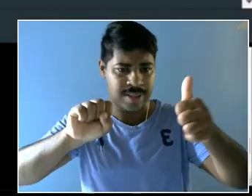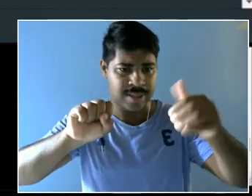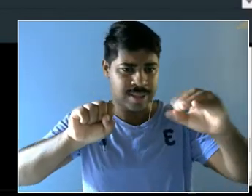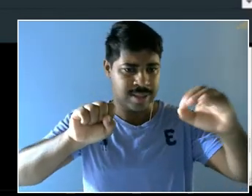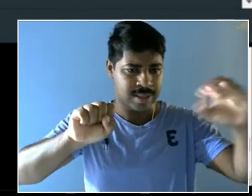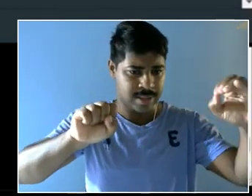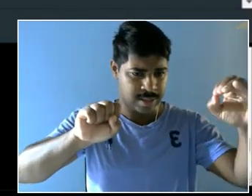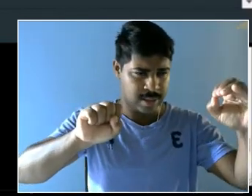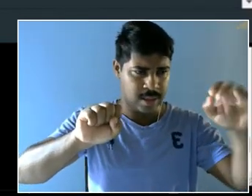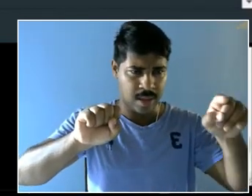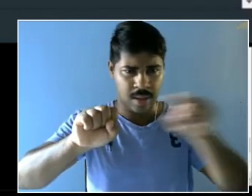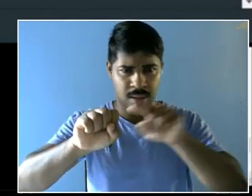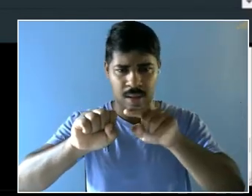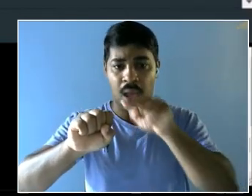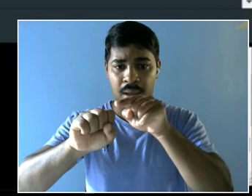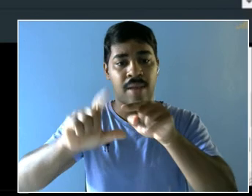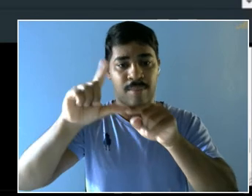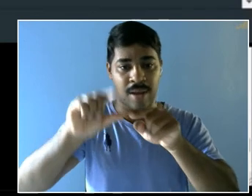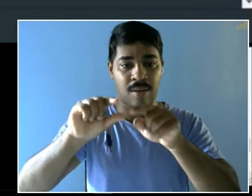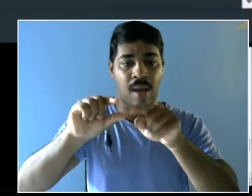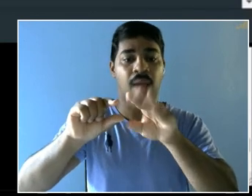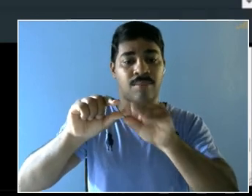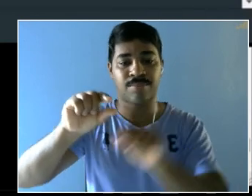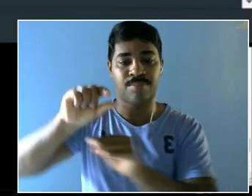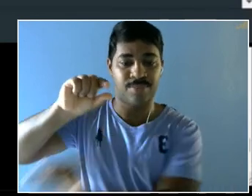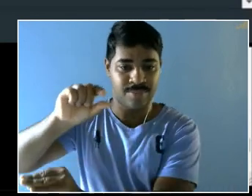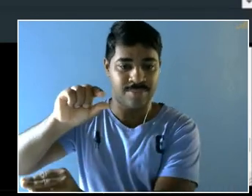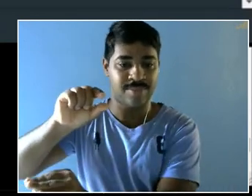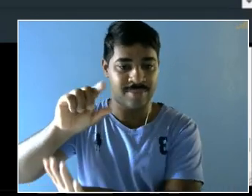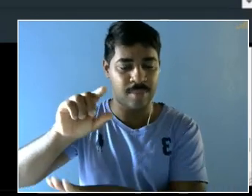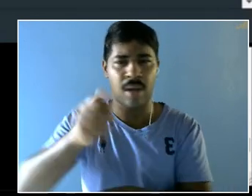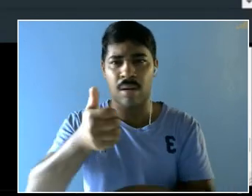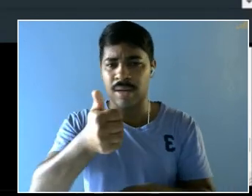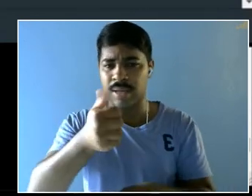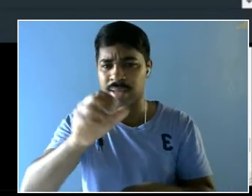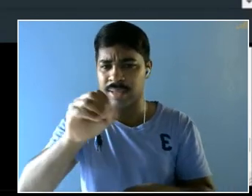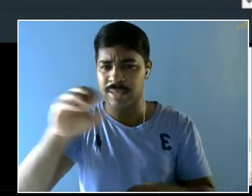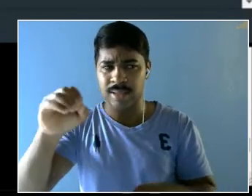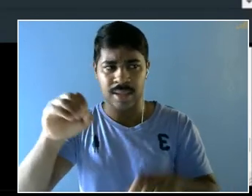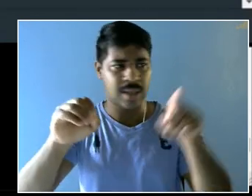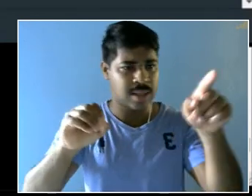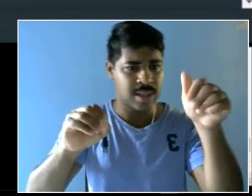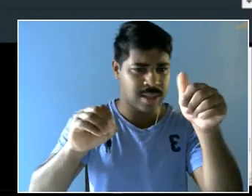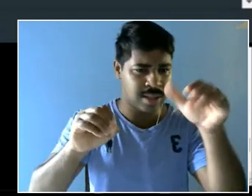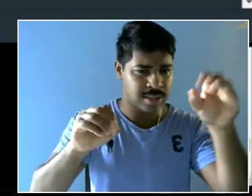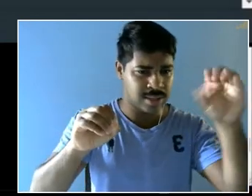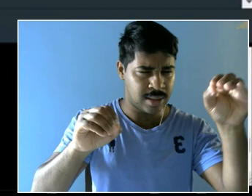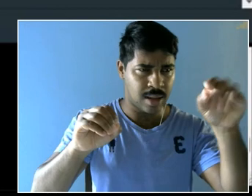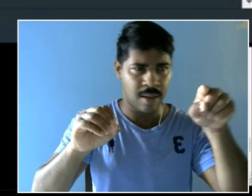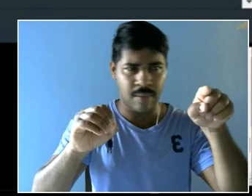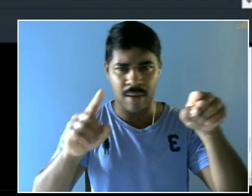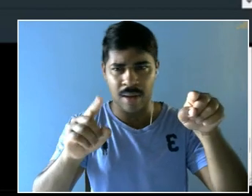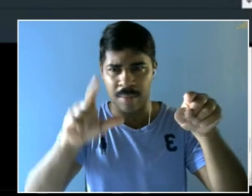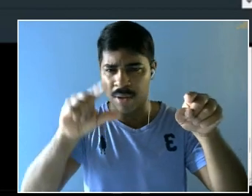falso quando os números são iguais. O que acontece então? Acaba o programa. Se você quisesse que escrevesse também o 100, é só colocar